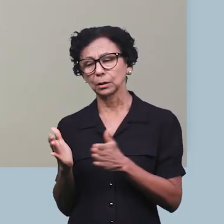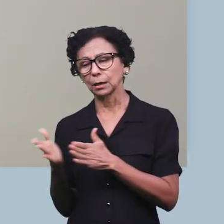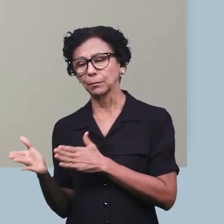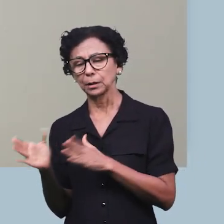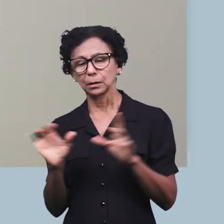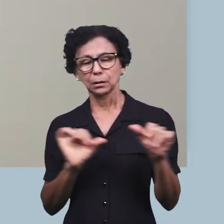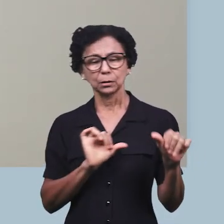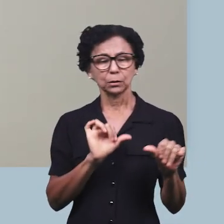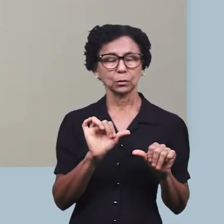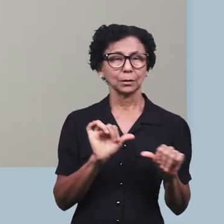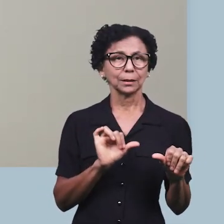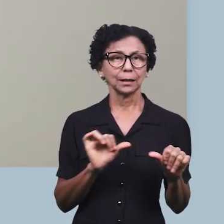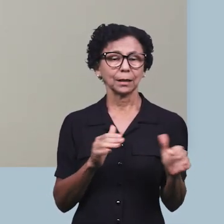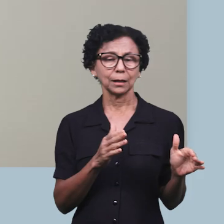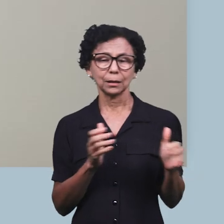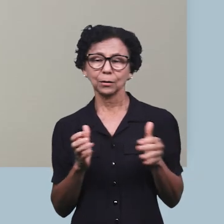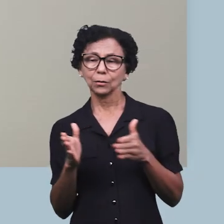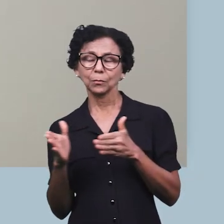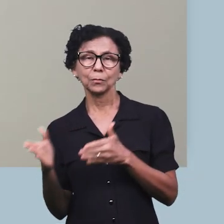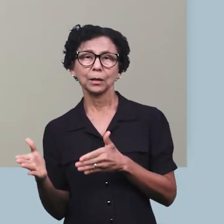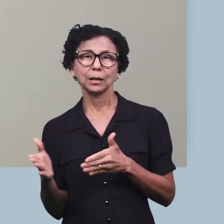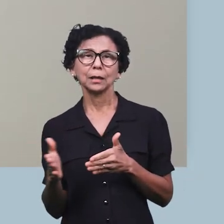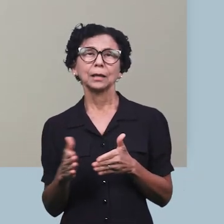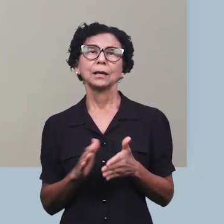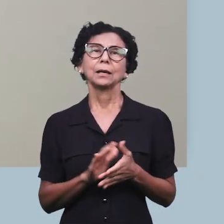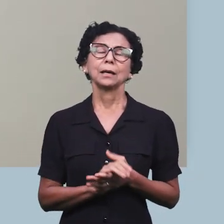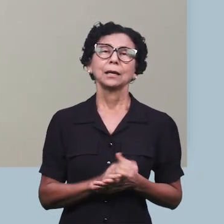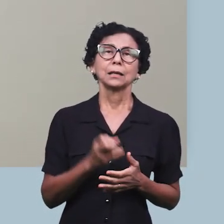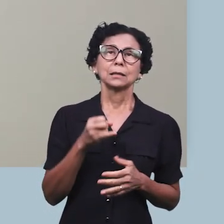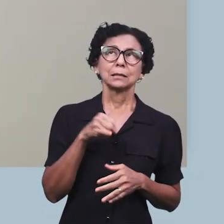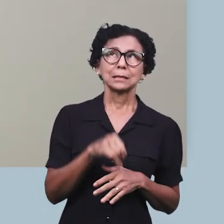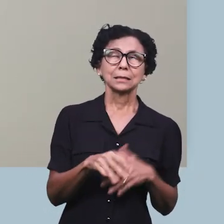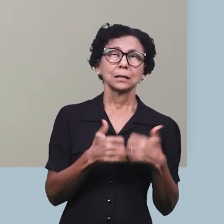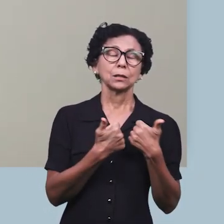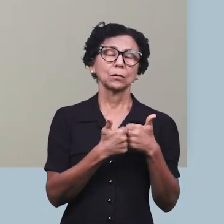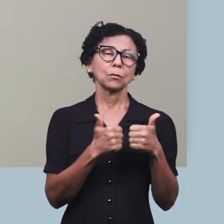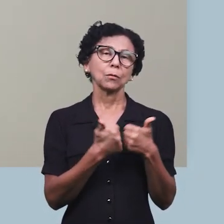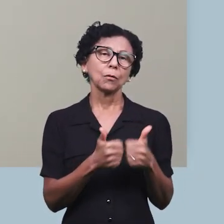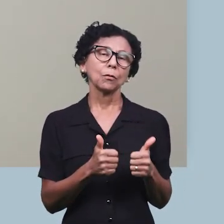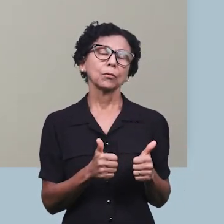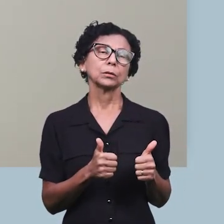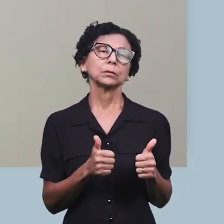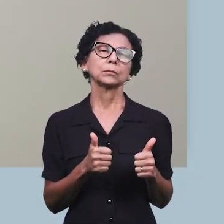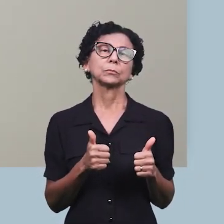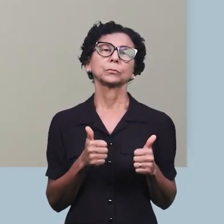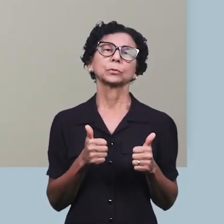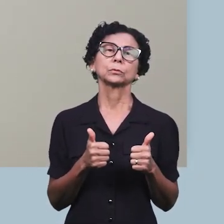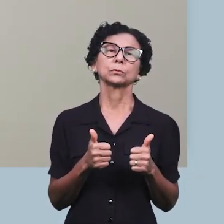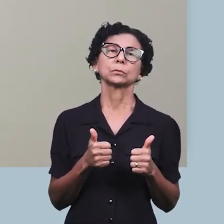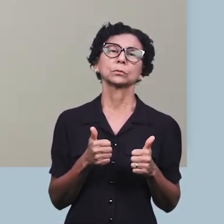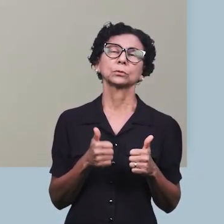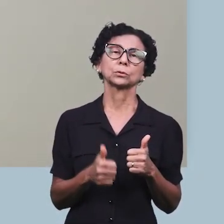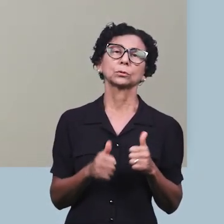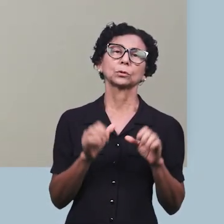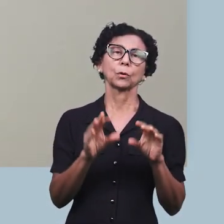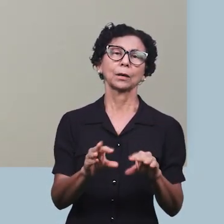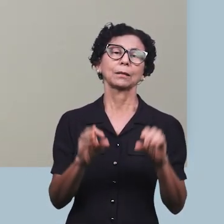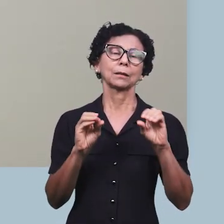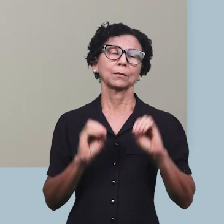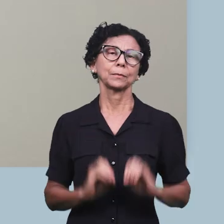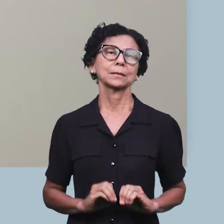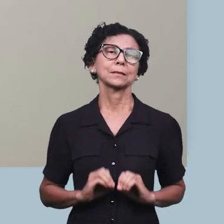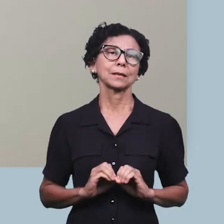número, aquela condução, se for de ônibus, ou mudar o trajeto, ou antecipar também,